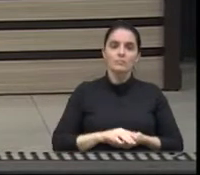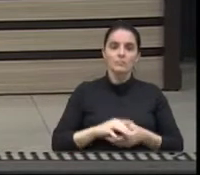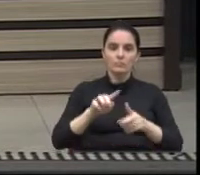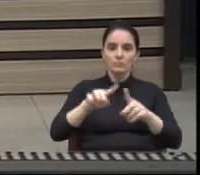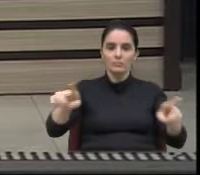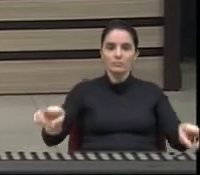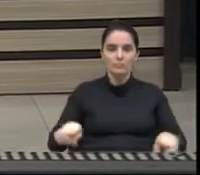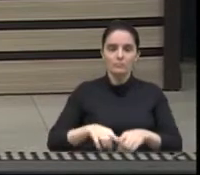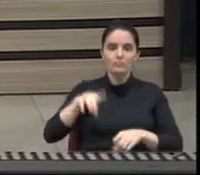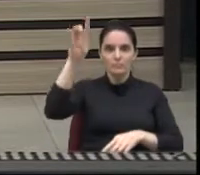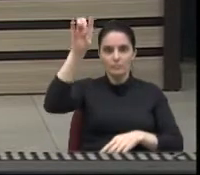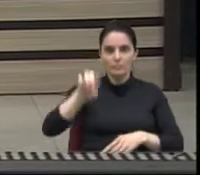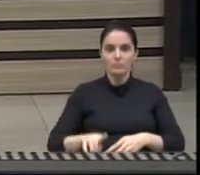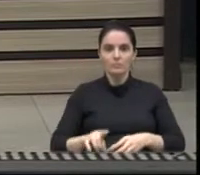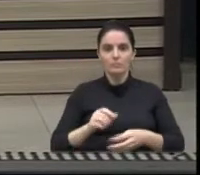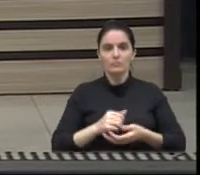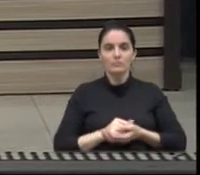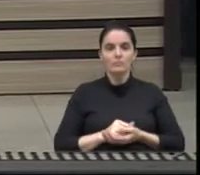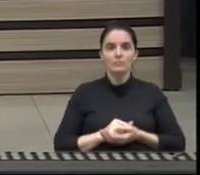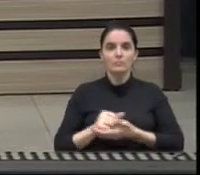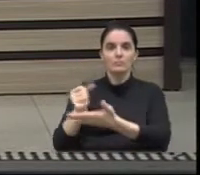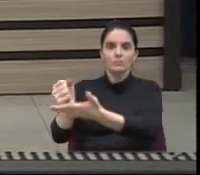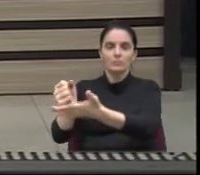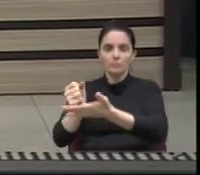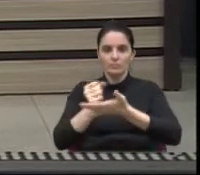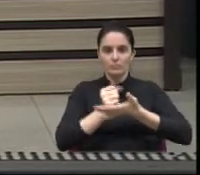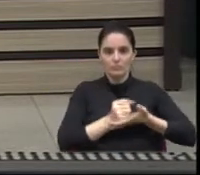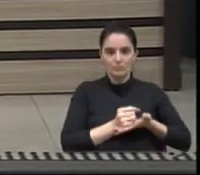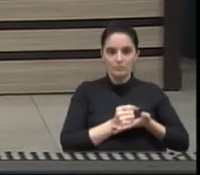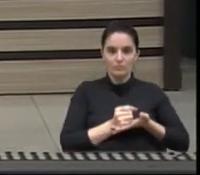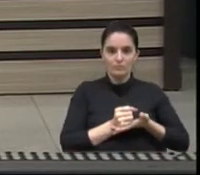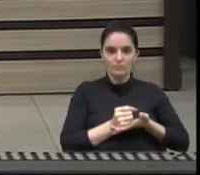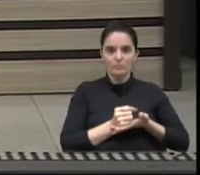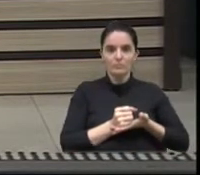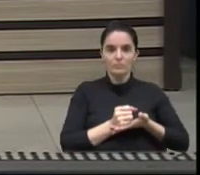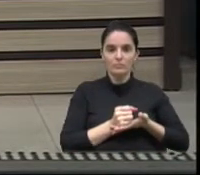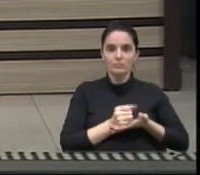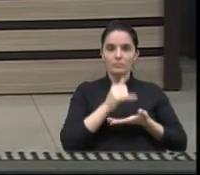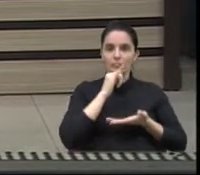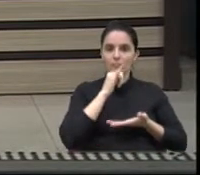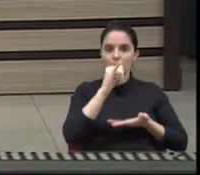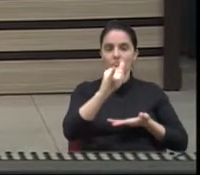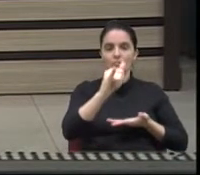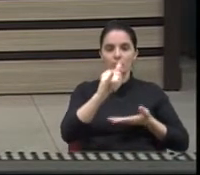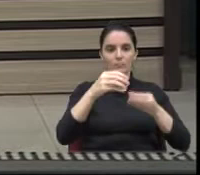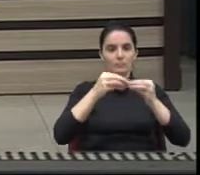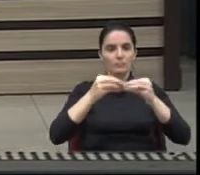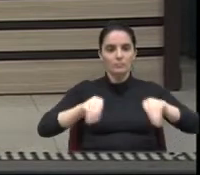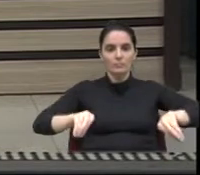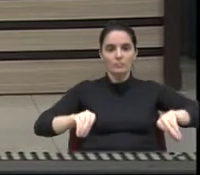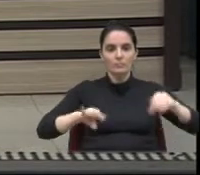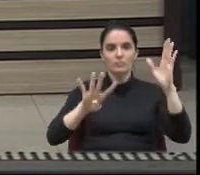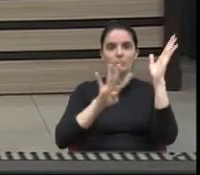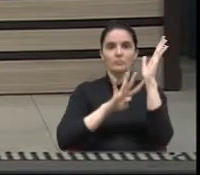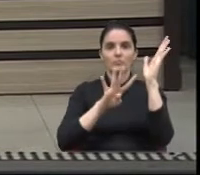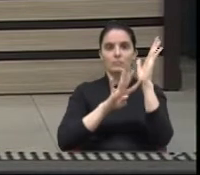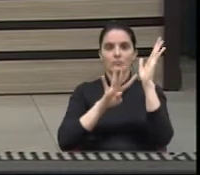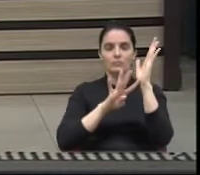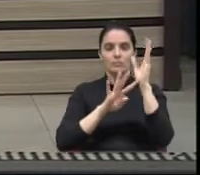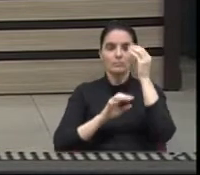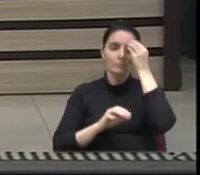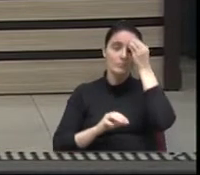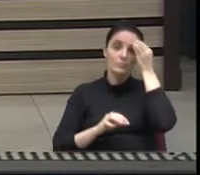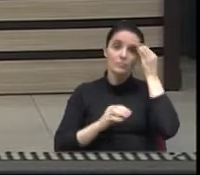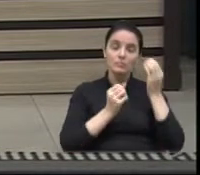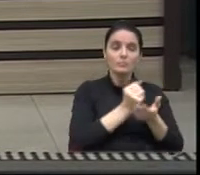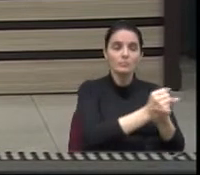diretora. A mesa recebe seu substitutivo e informa que prejudica o item 4 da pauta, será